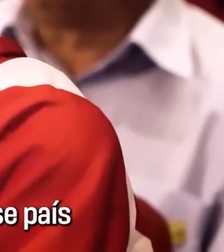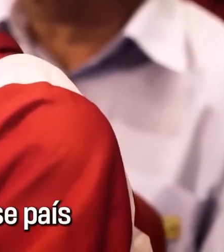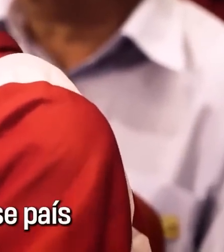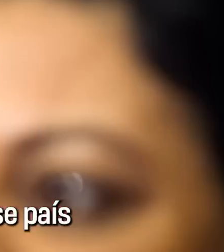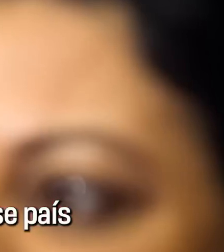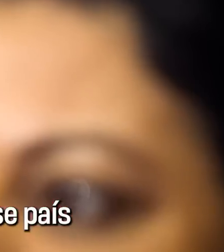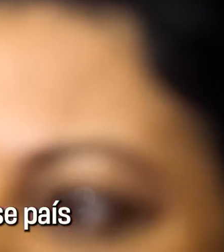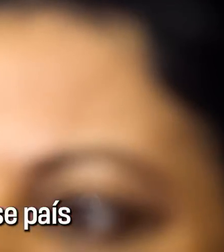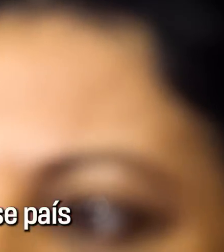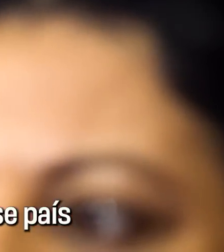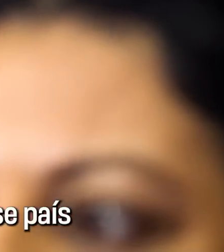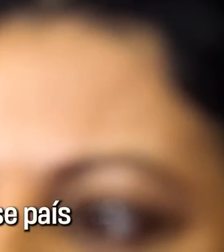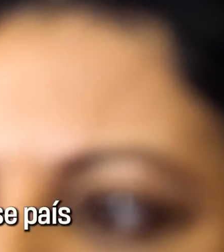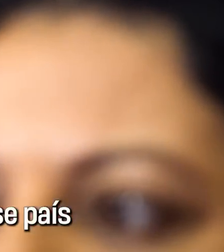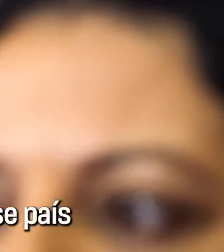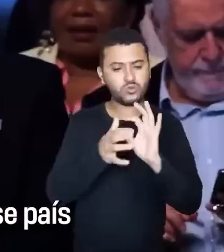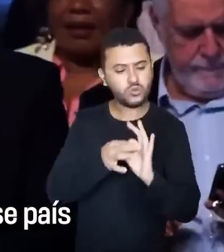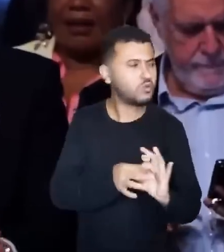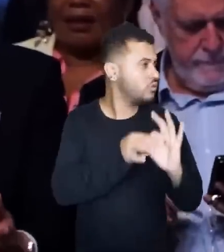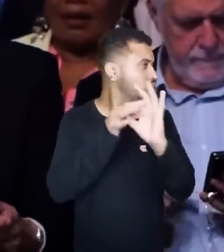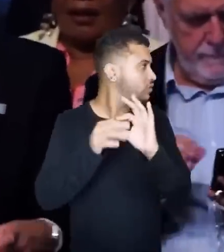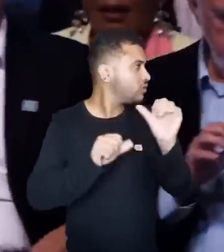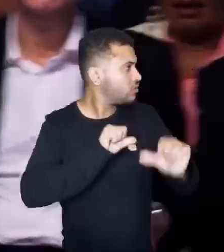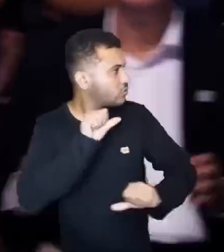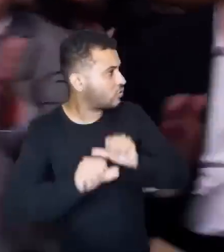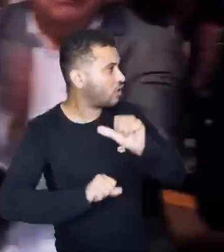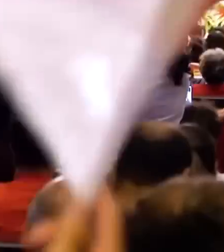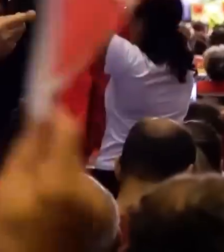com vocês para mudar esse país